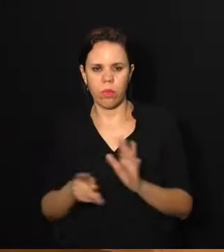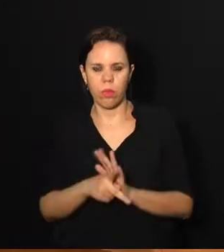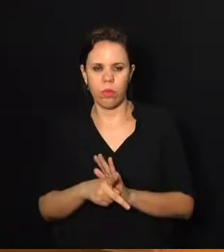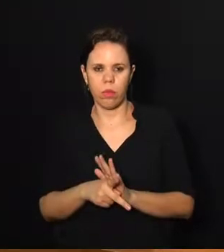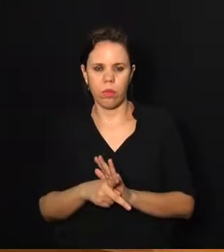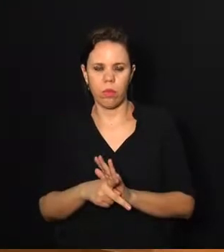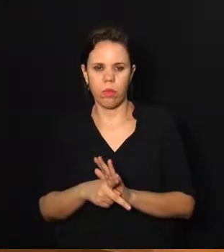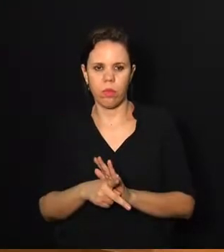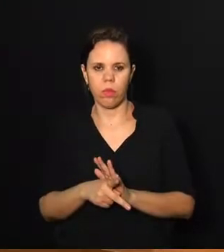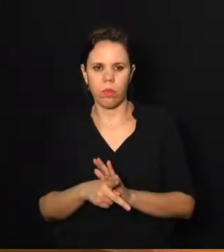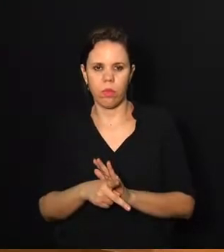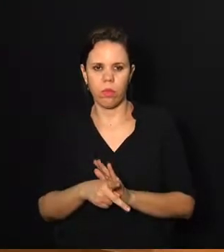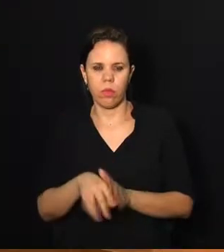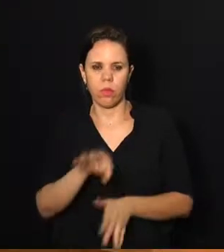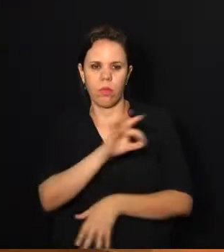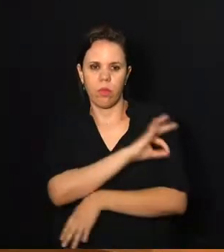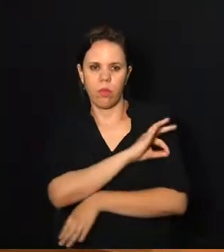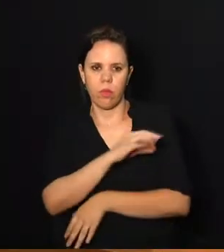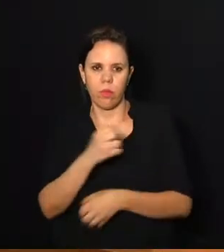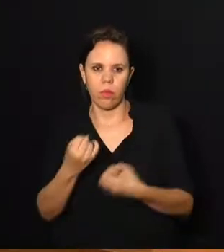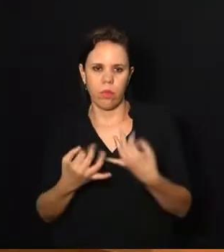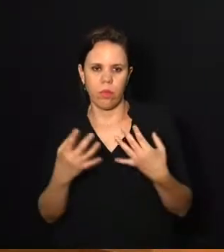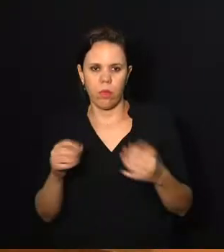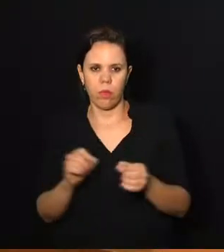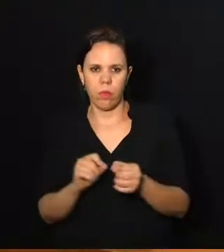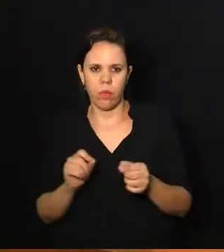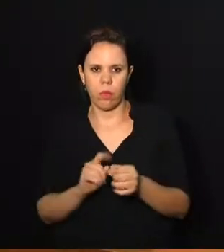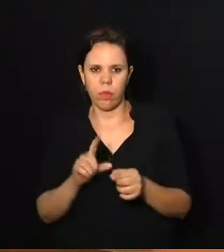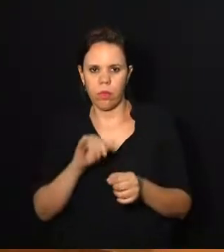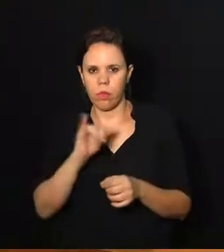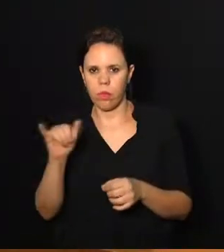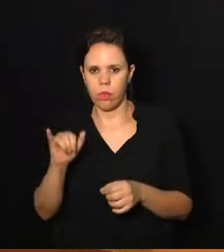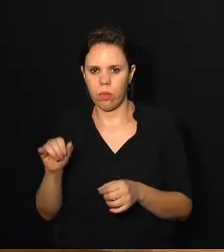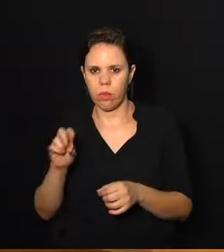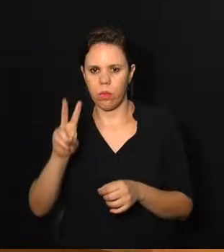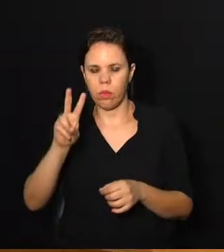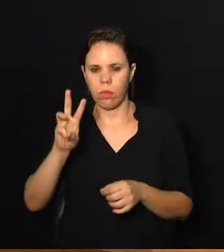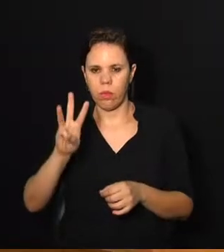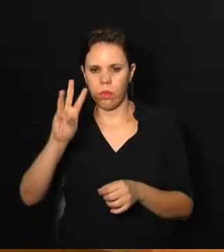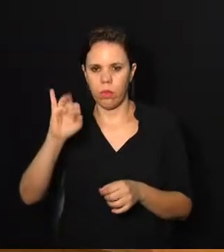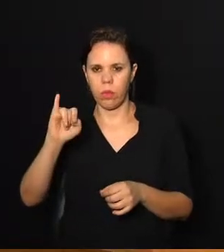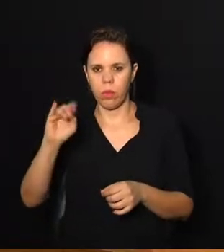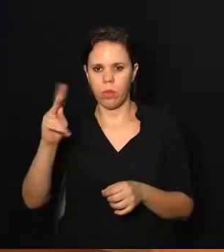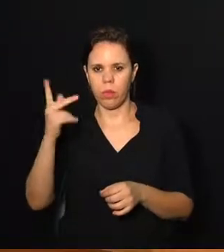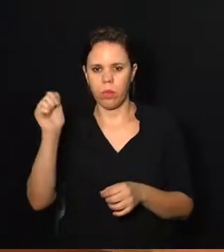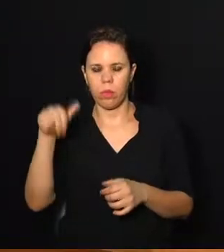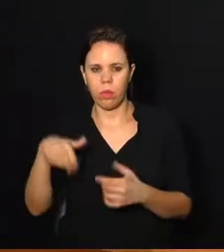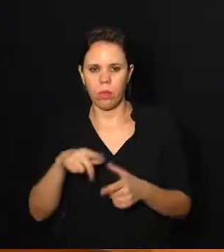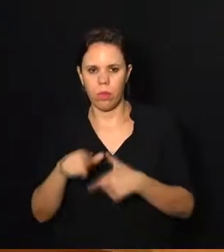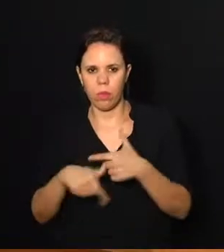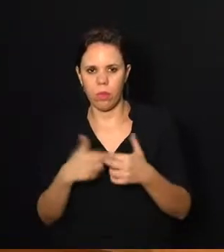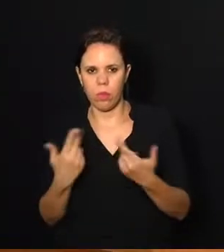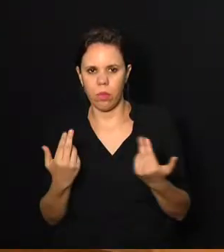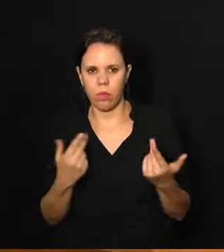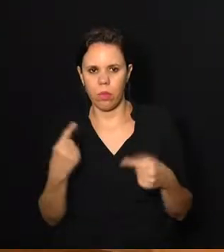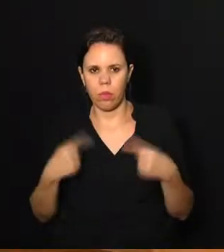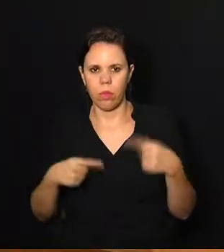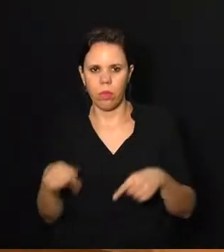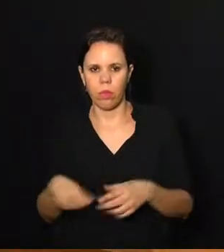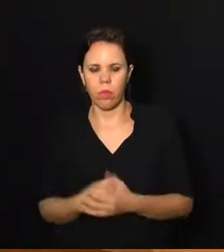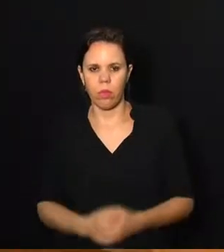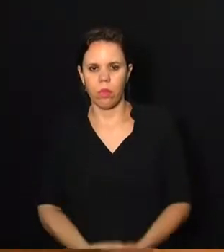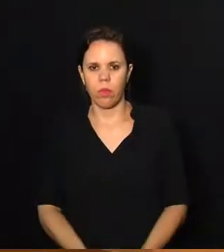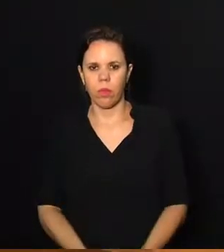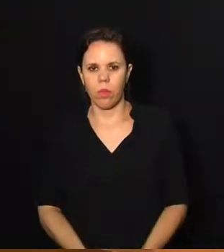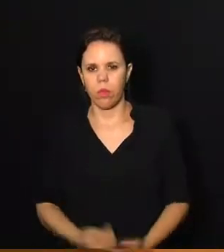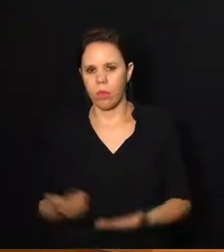gente fala com a prefeitura, que é público, e a gente fala com o William também, que tem um trabalho, e a gente desenvolve um pequeno debate aqui. O